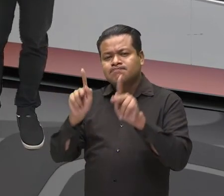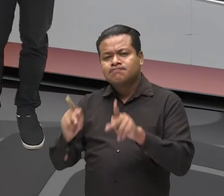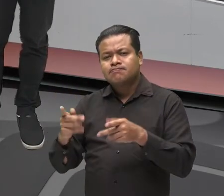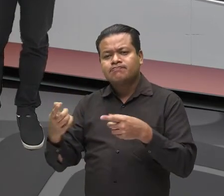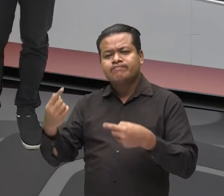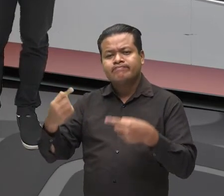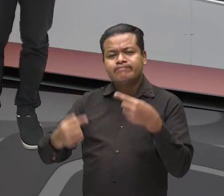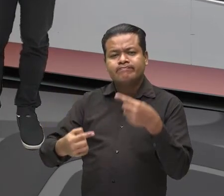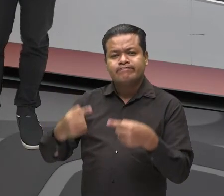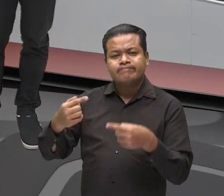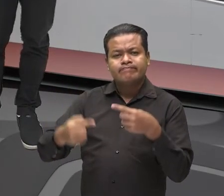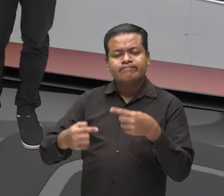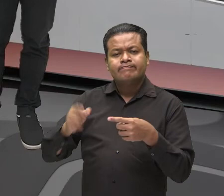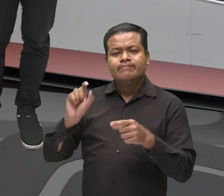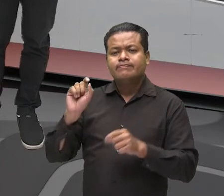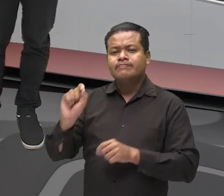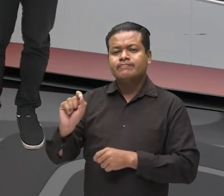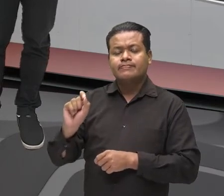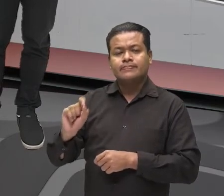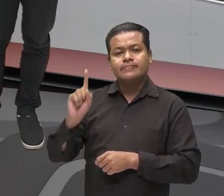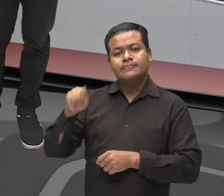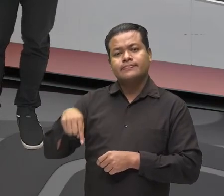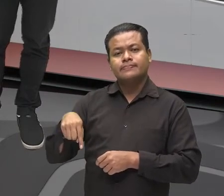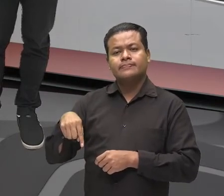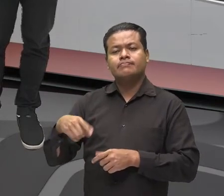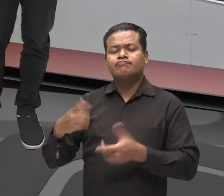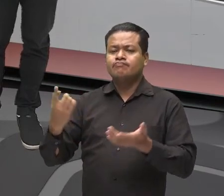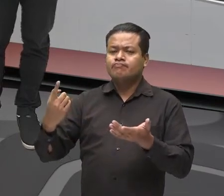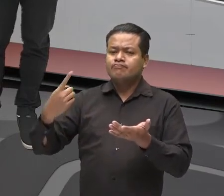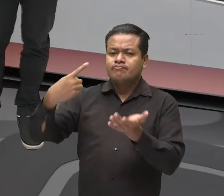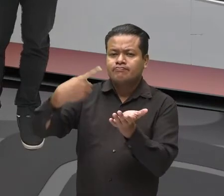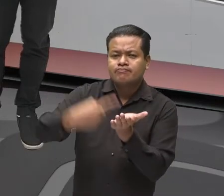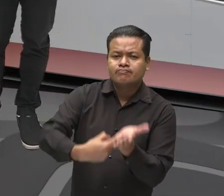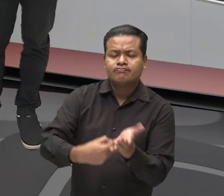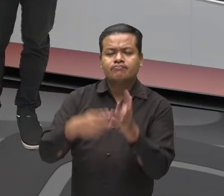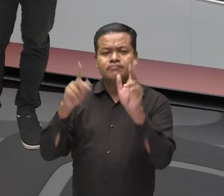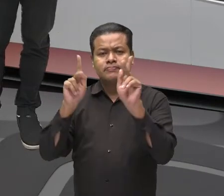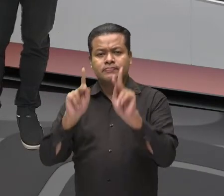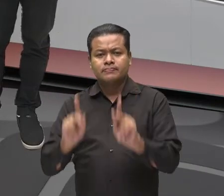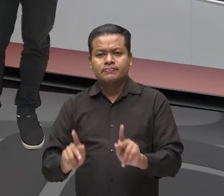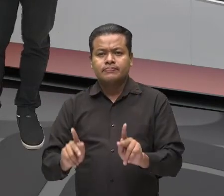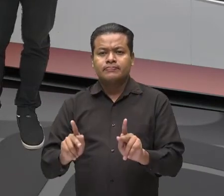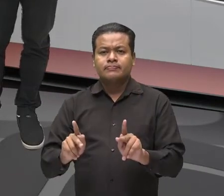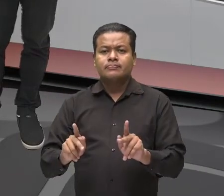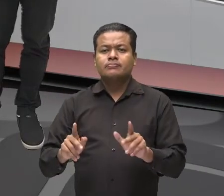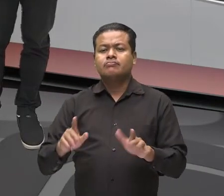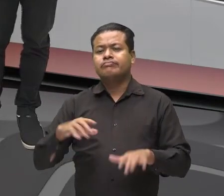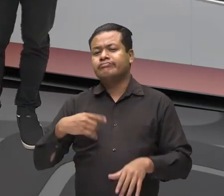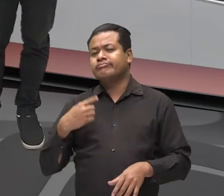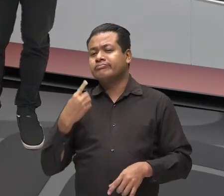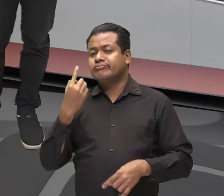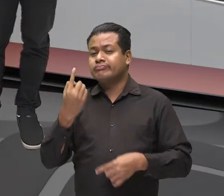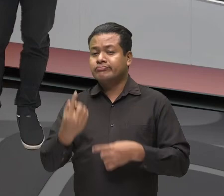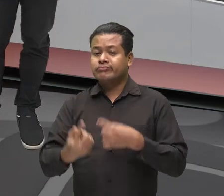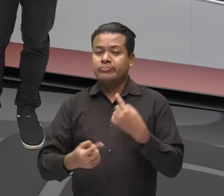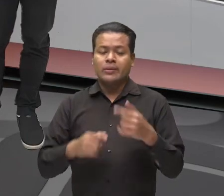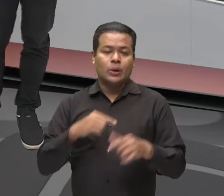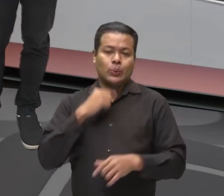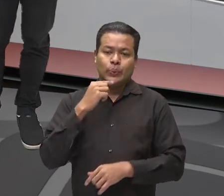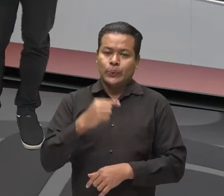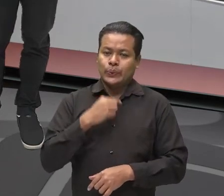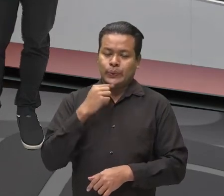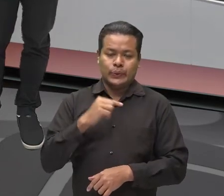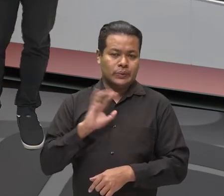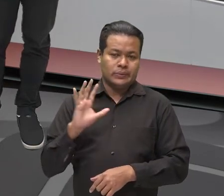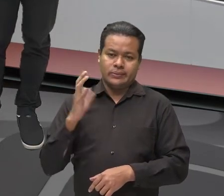discutir aí a questão dos acordos de paz, né? Que volta e meia, né, acaba não